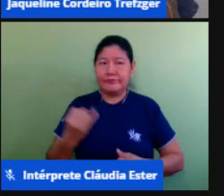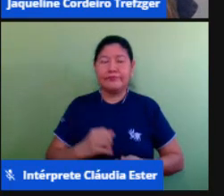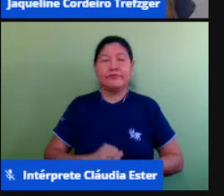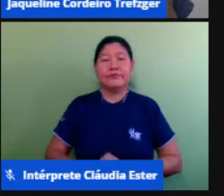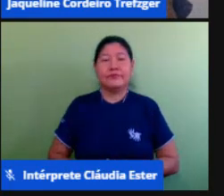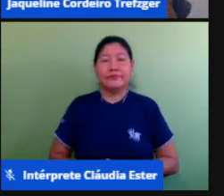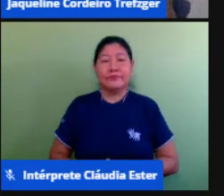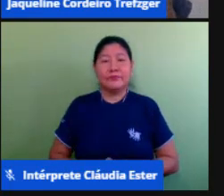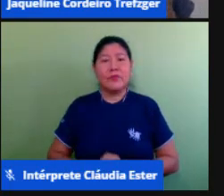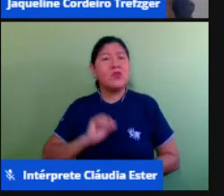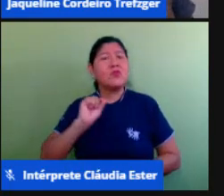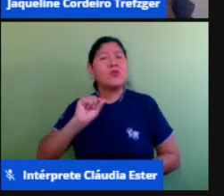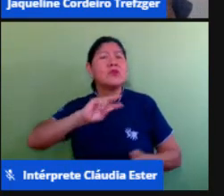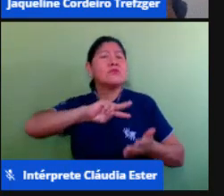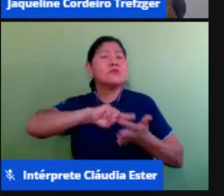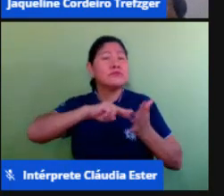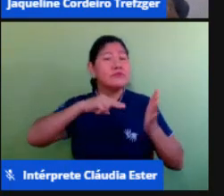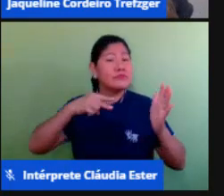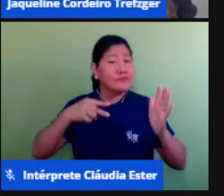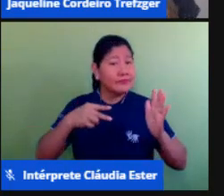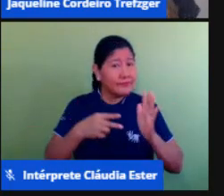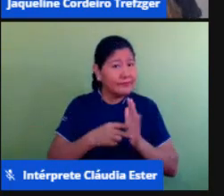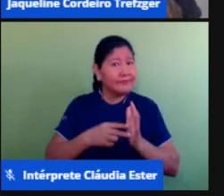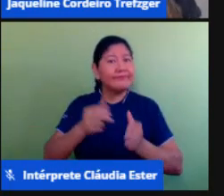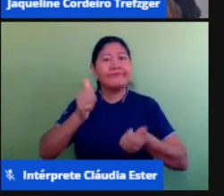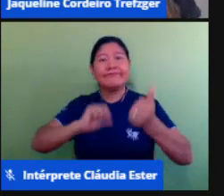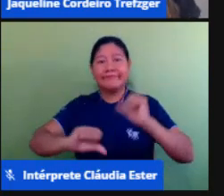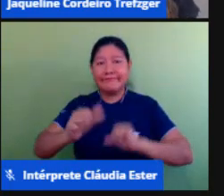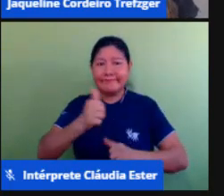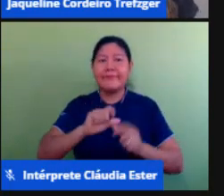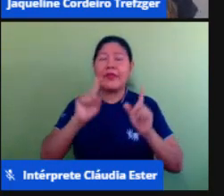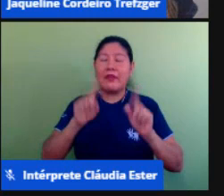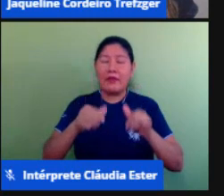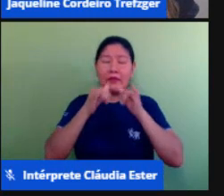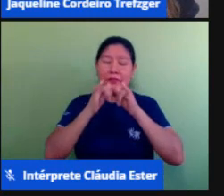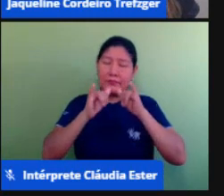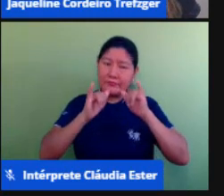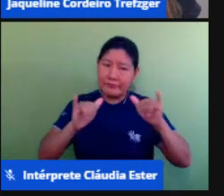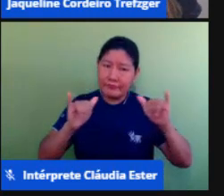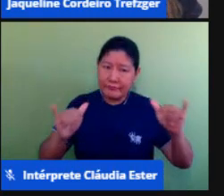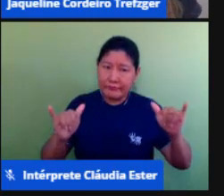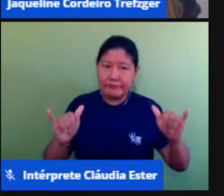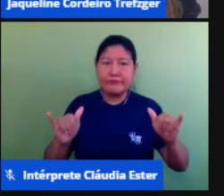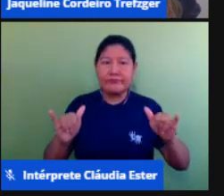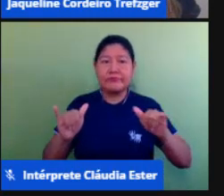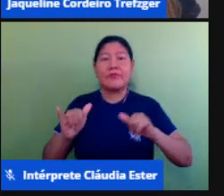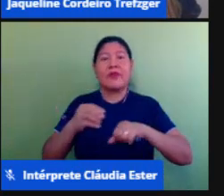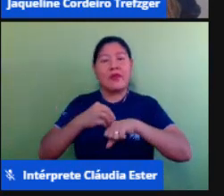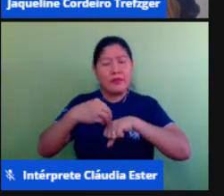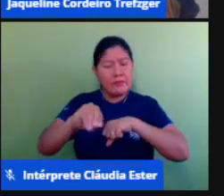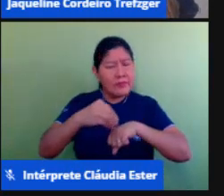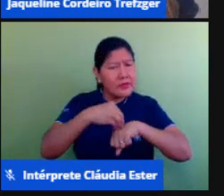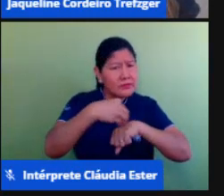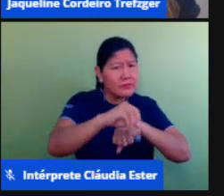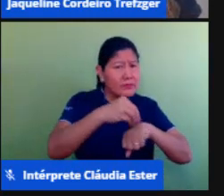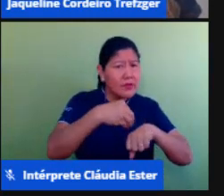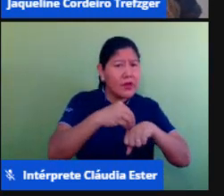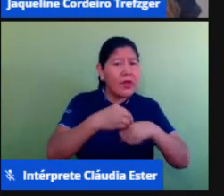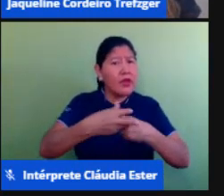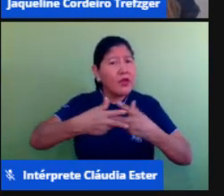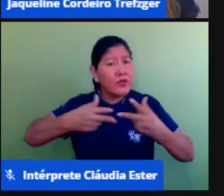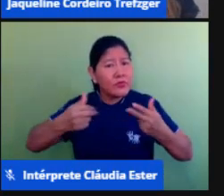O que é avaliar? É fornecer informações acerca, né, da aprendizagem,